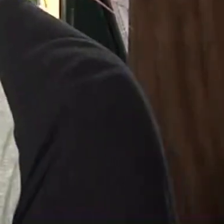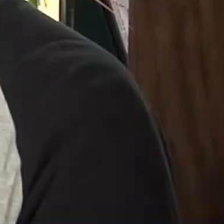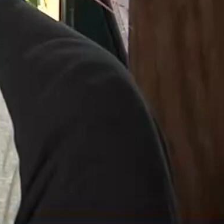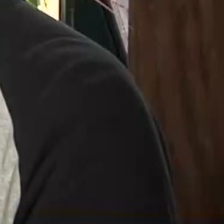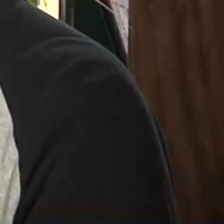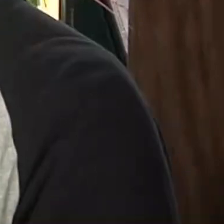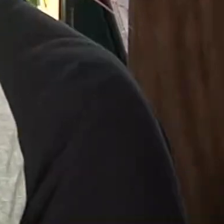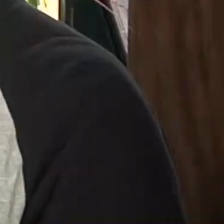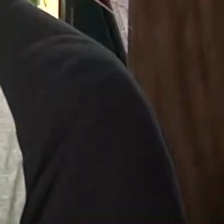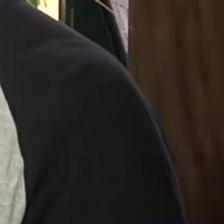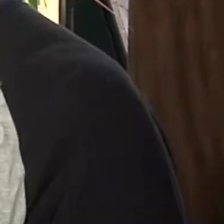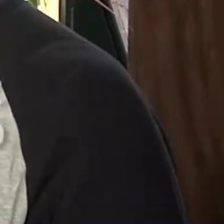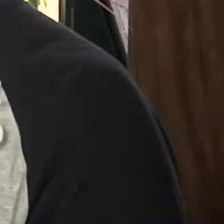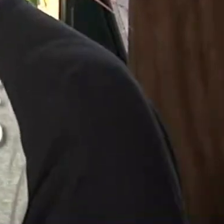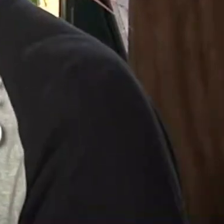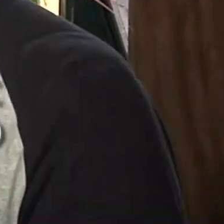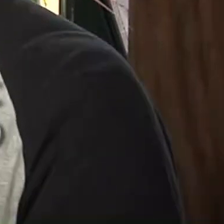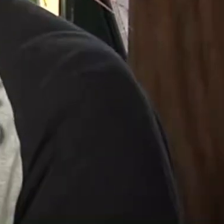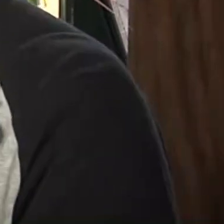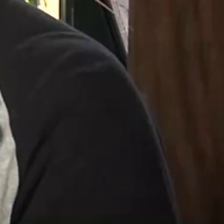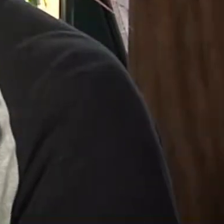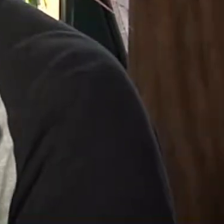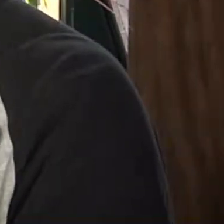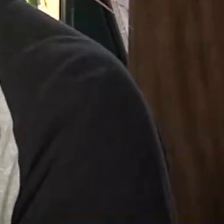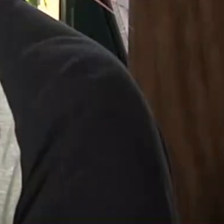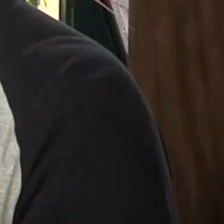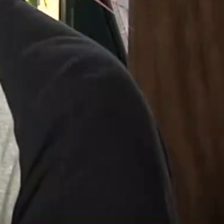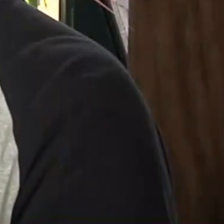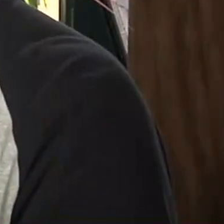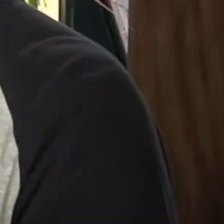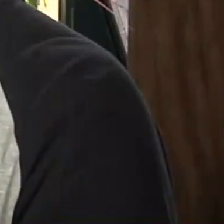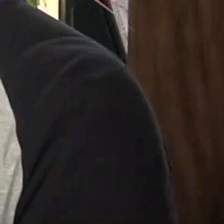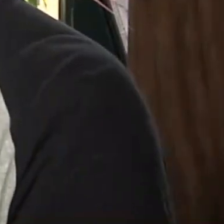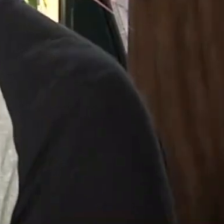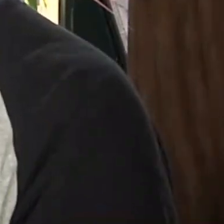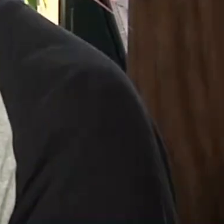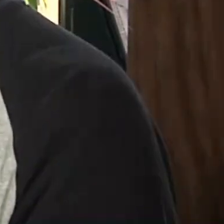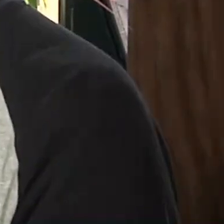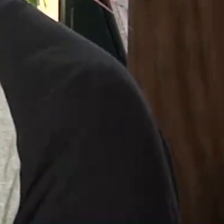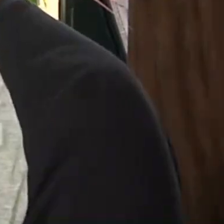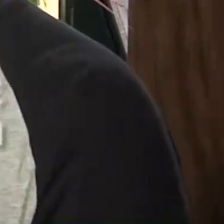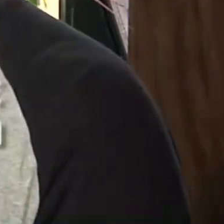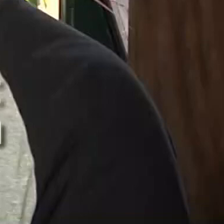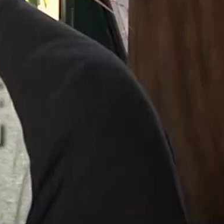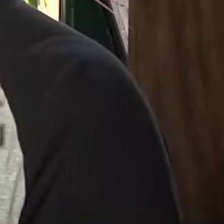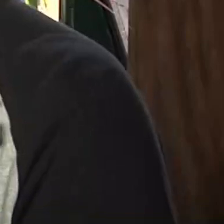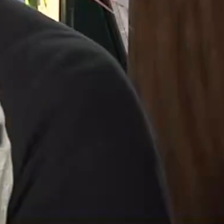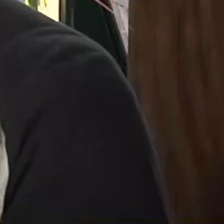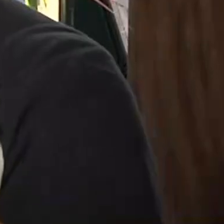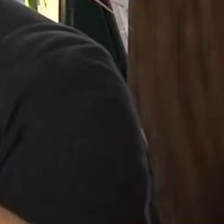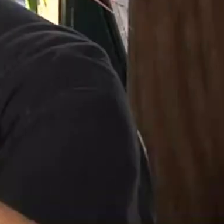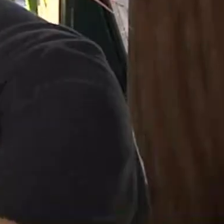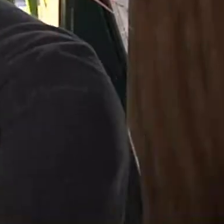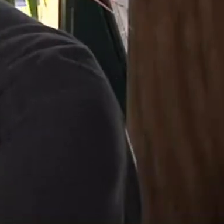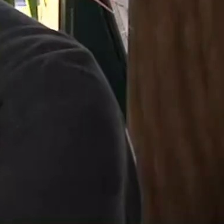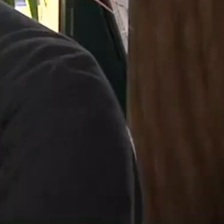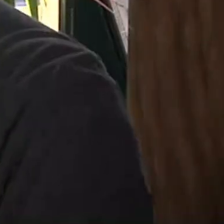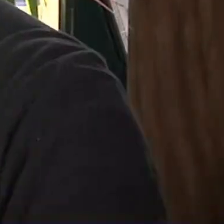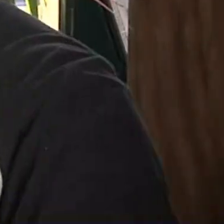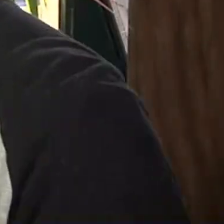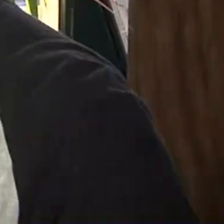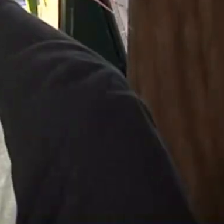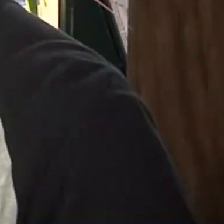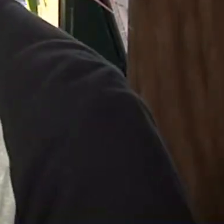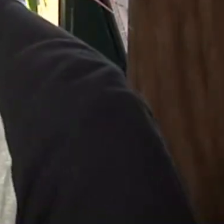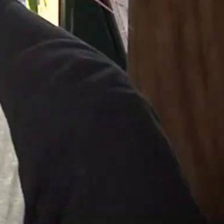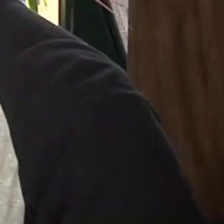aquele serzinho precisa de mim. Quando um pai sente que o filho não precisa dele, que ele começa a terceirizar o